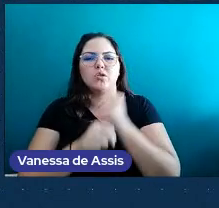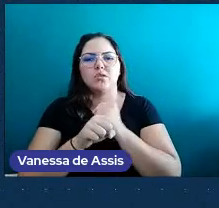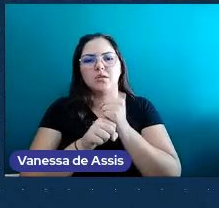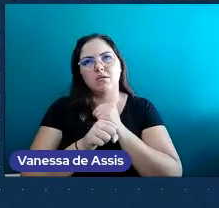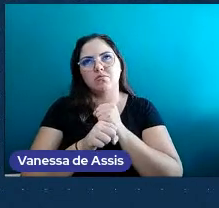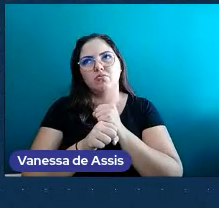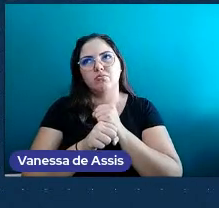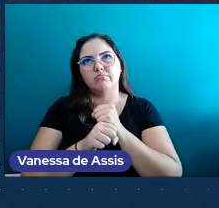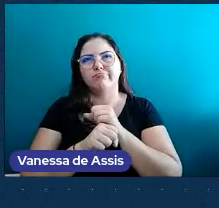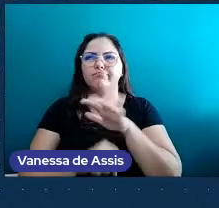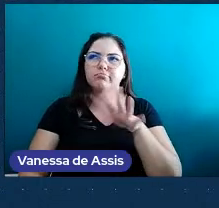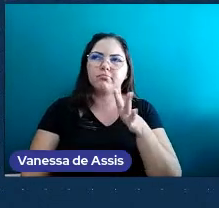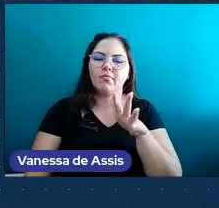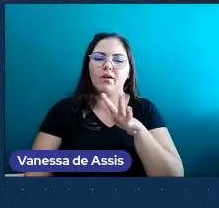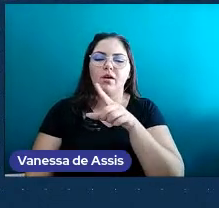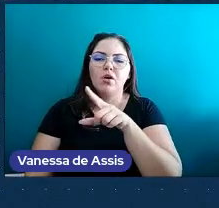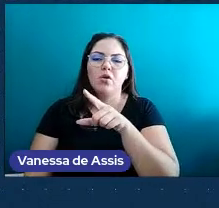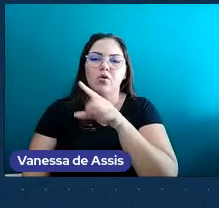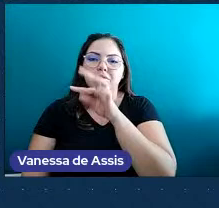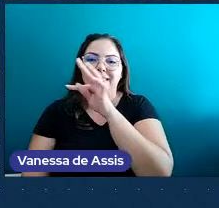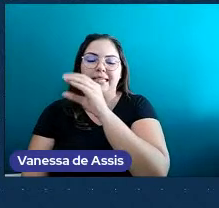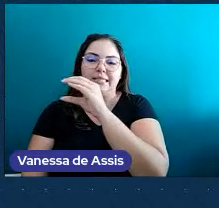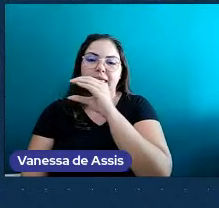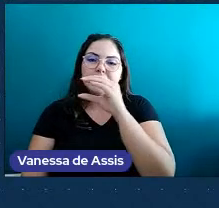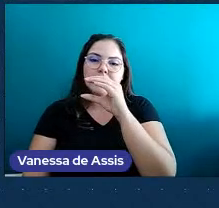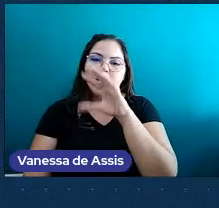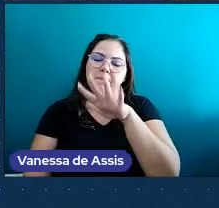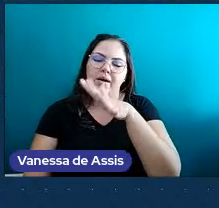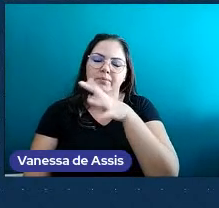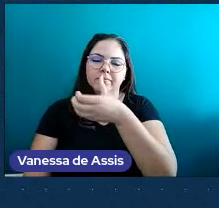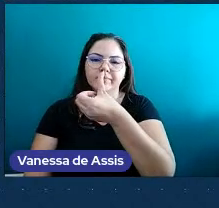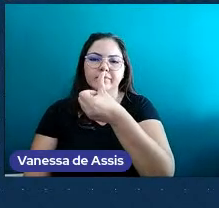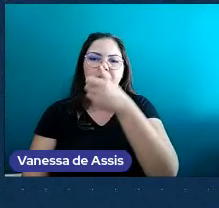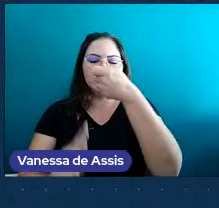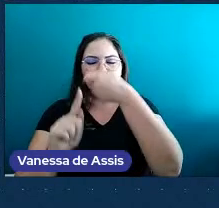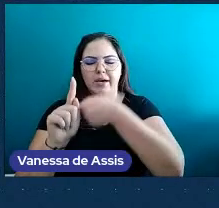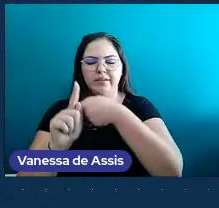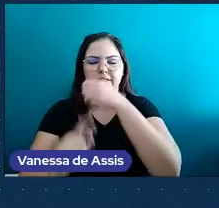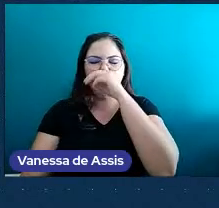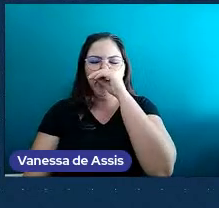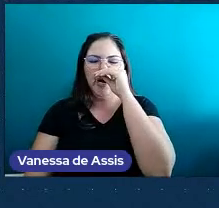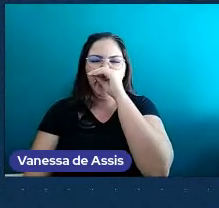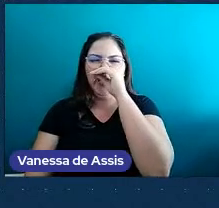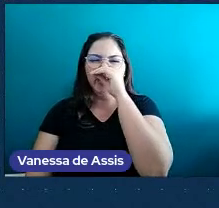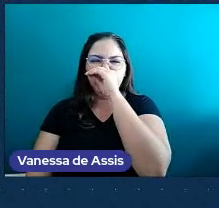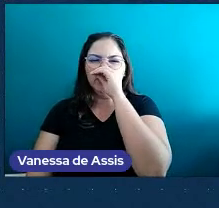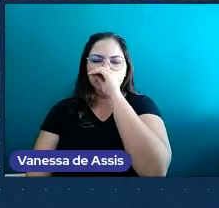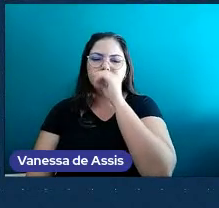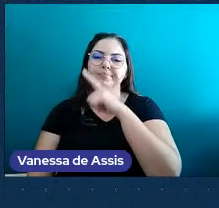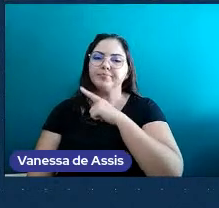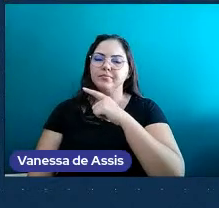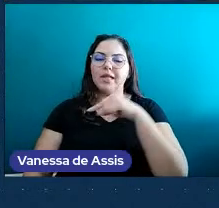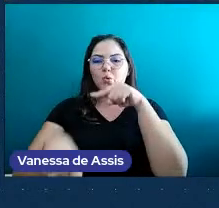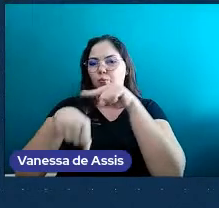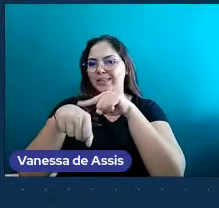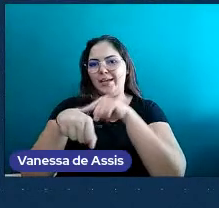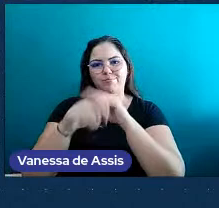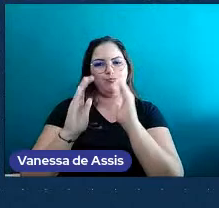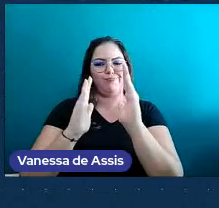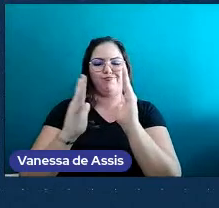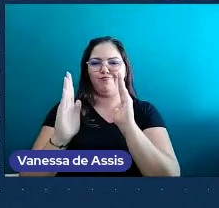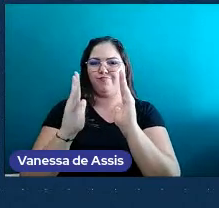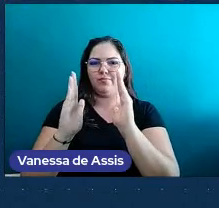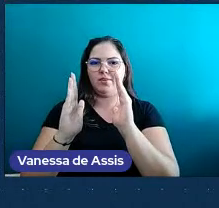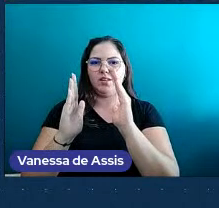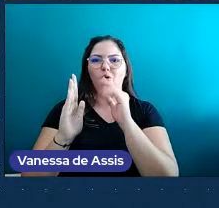tem de 6 meses a 1 ano no máximo, né? Então, assim, você tem um tempo limite, então você não pode dar conta de todas